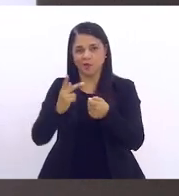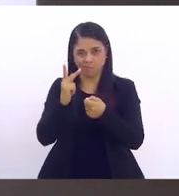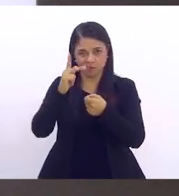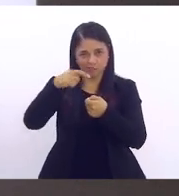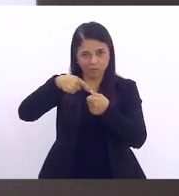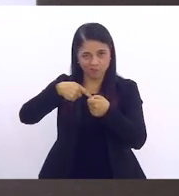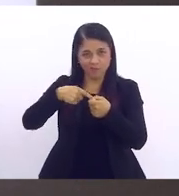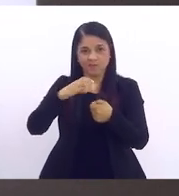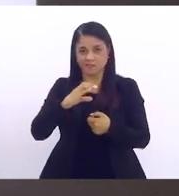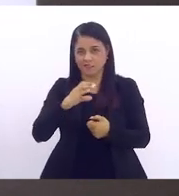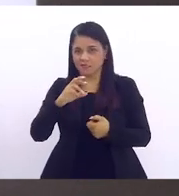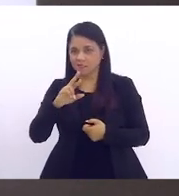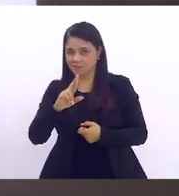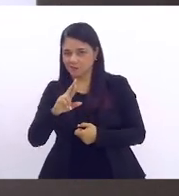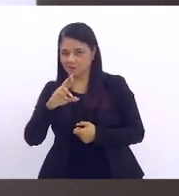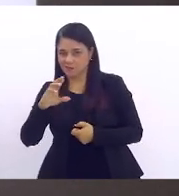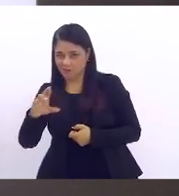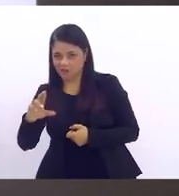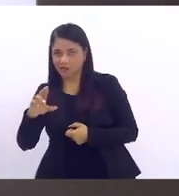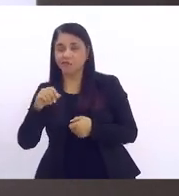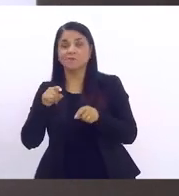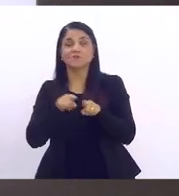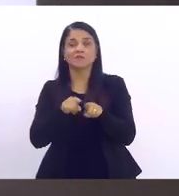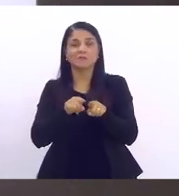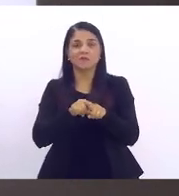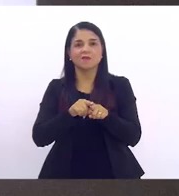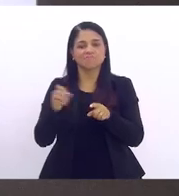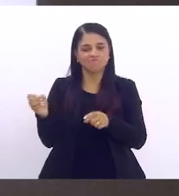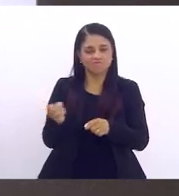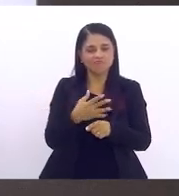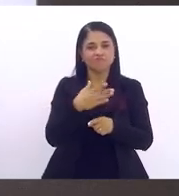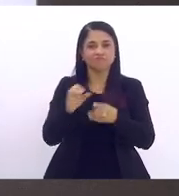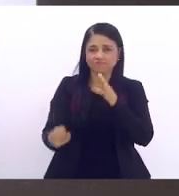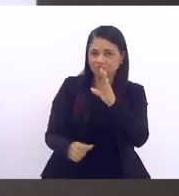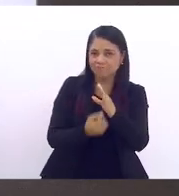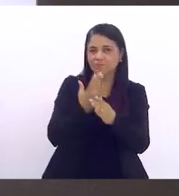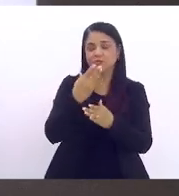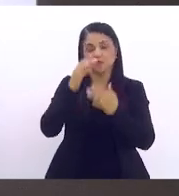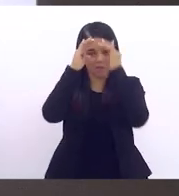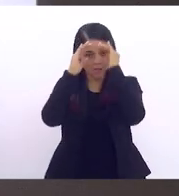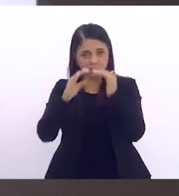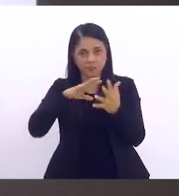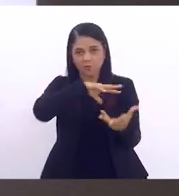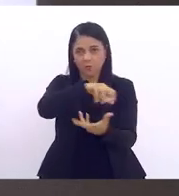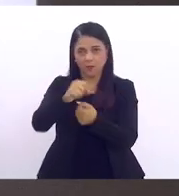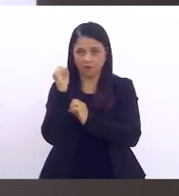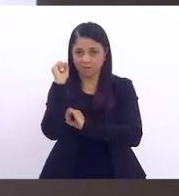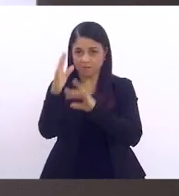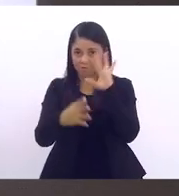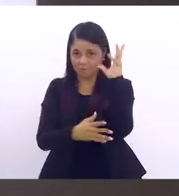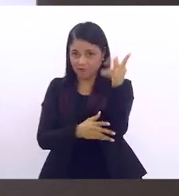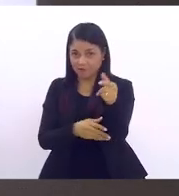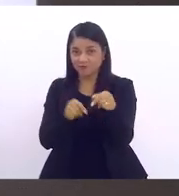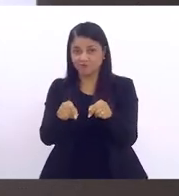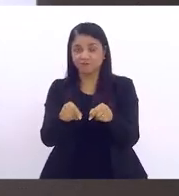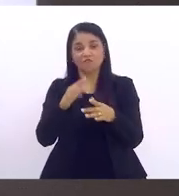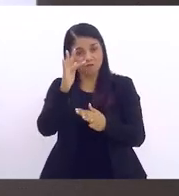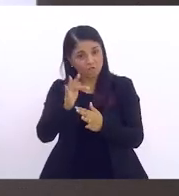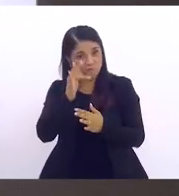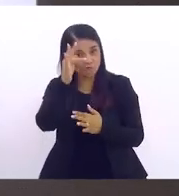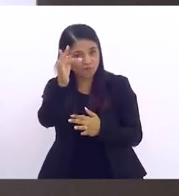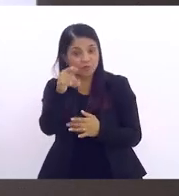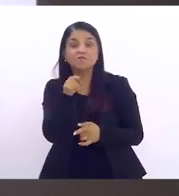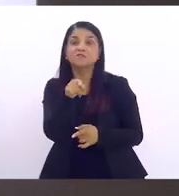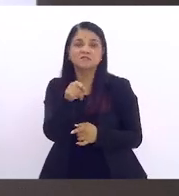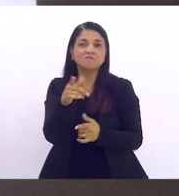RP pioneirismo inovação e respeito ao meio ambiente a gente vai em direção ao futuro e